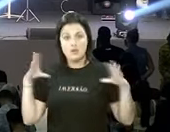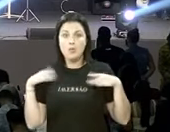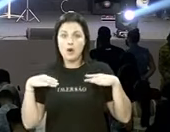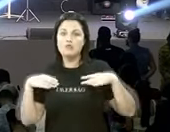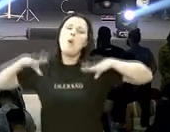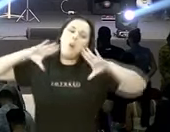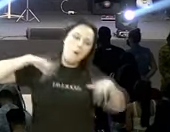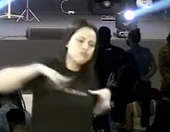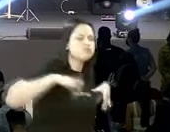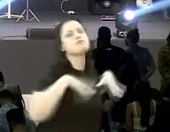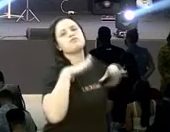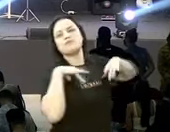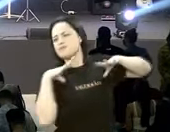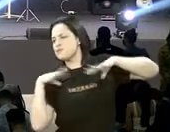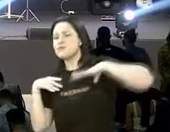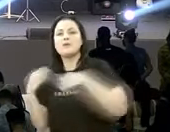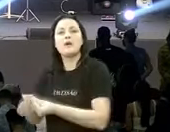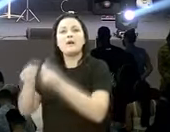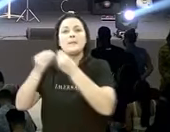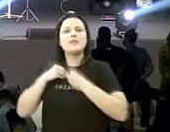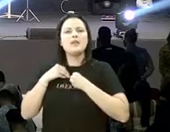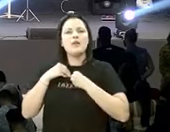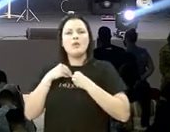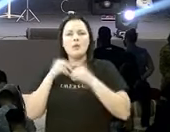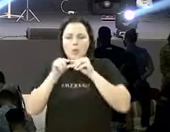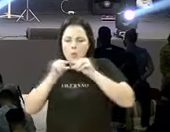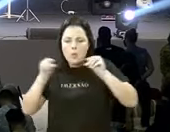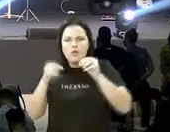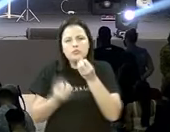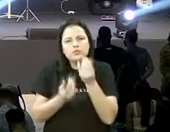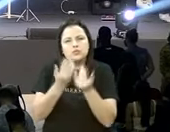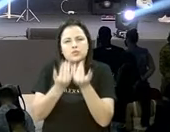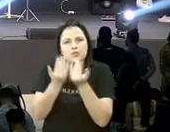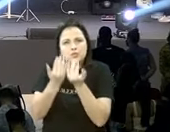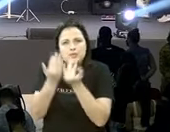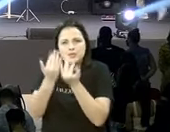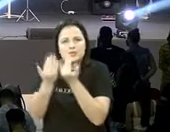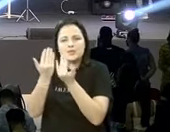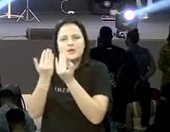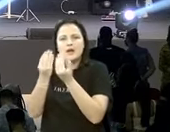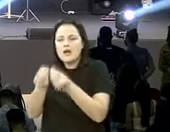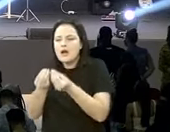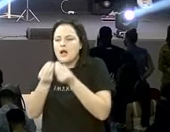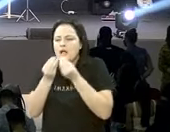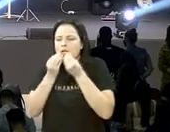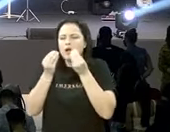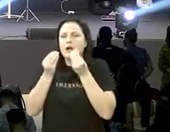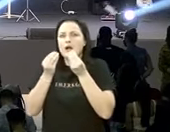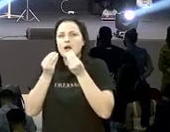mim, trazendo na mão uma brasa que tirara do altar com uma tenaz, e com a brasa tocou a minha boca e me